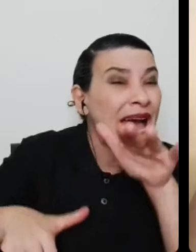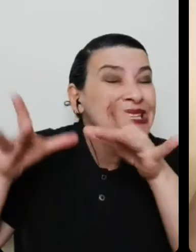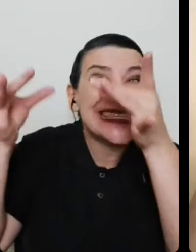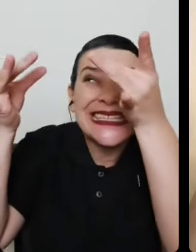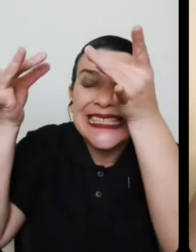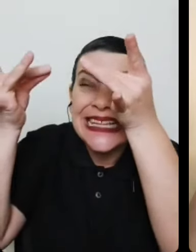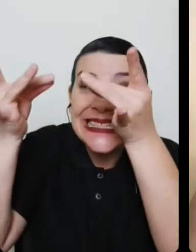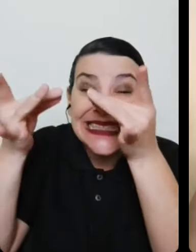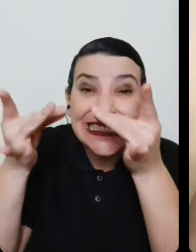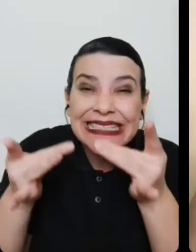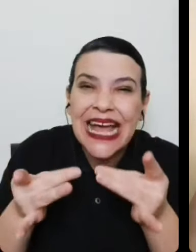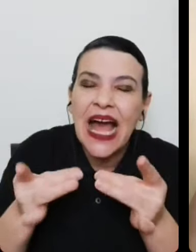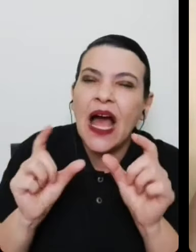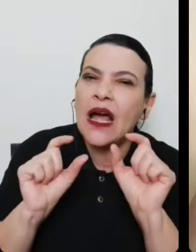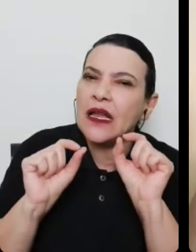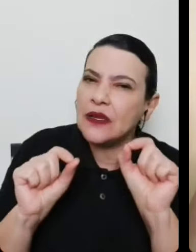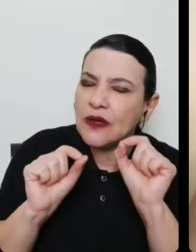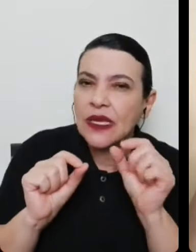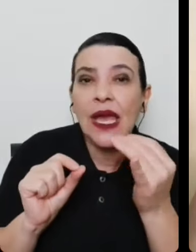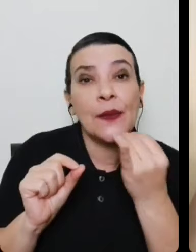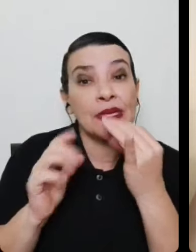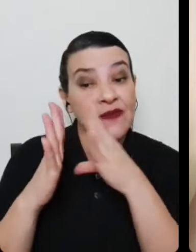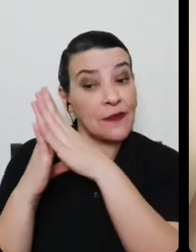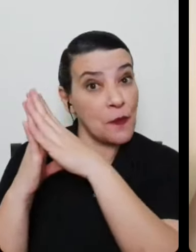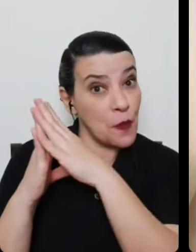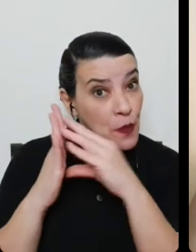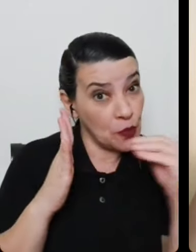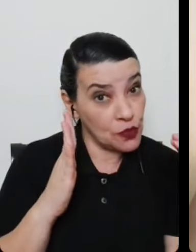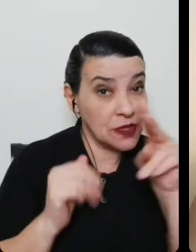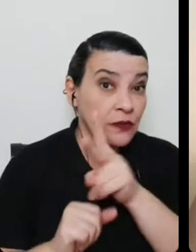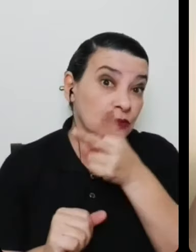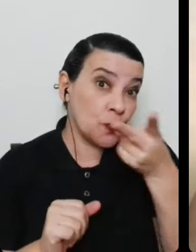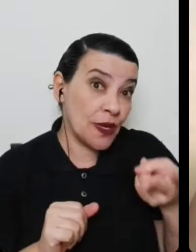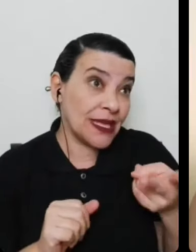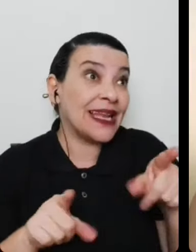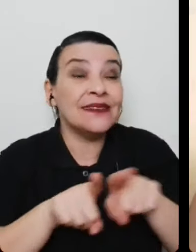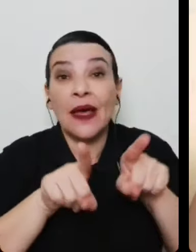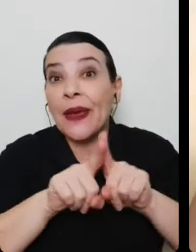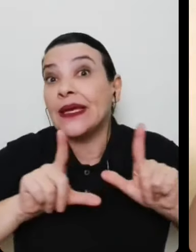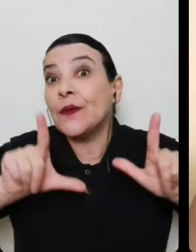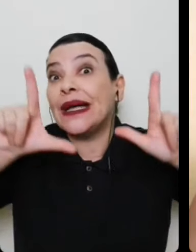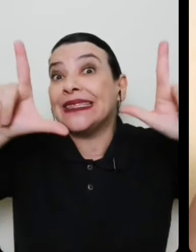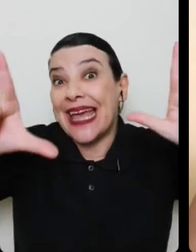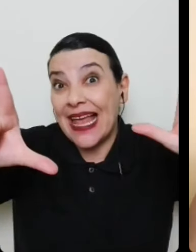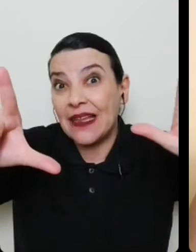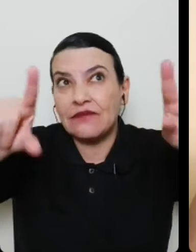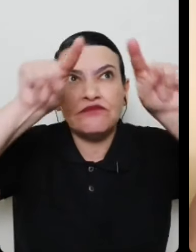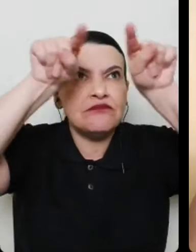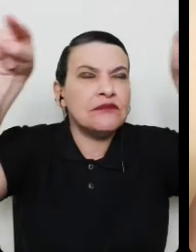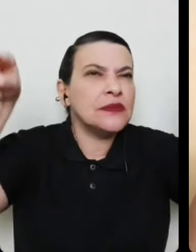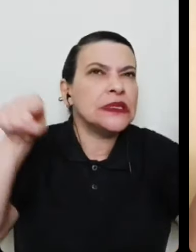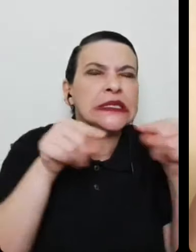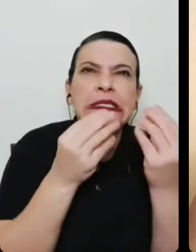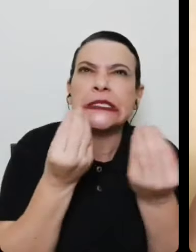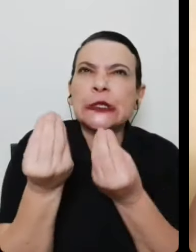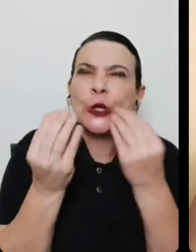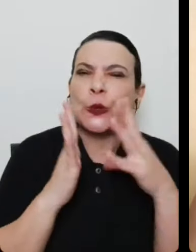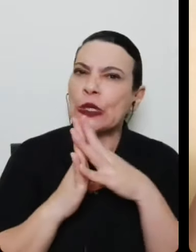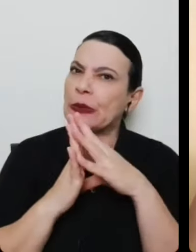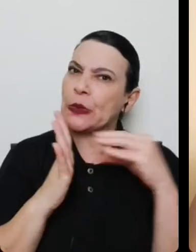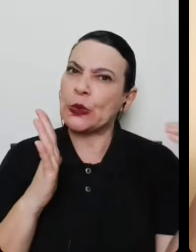detalhes, e aí você vai fazer uma reprodução, de repente, de uma tela grande. Como é que você reproduz uma tela